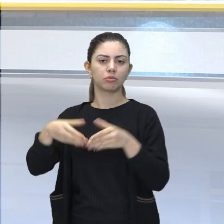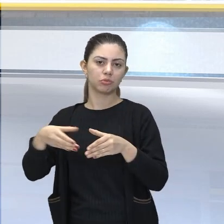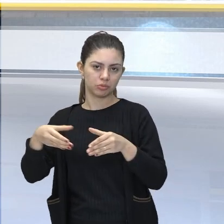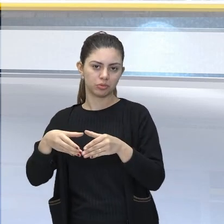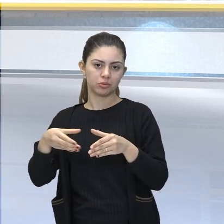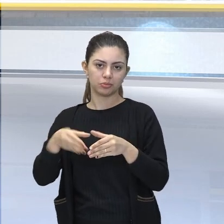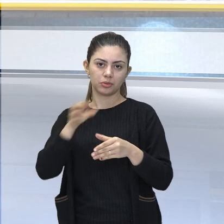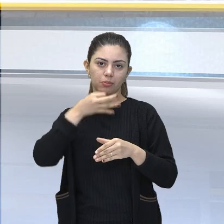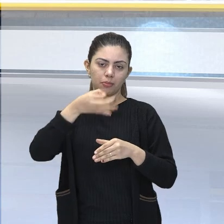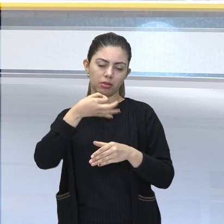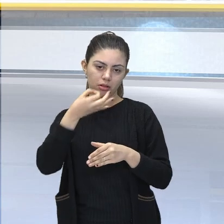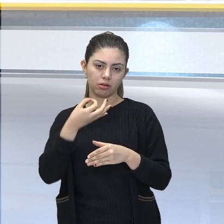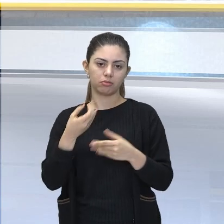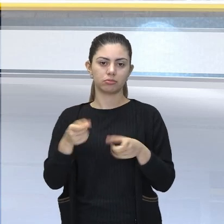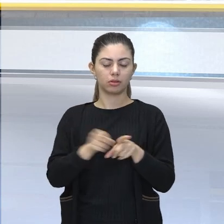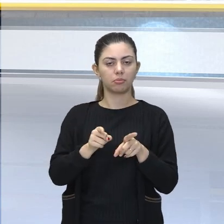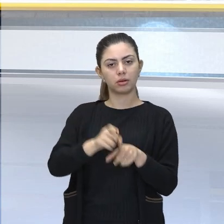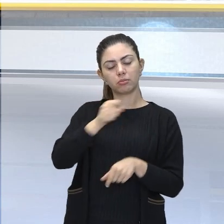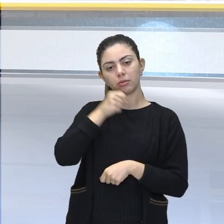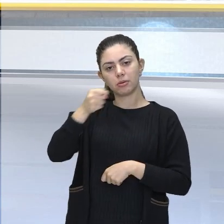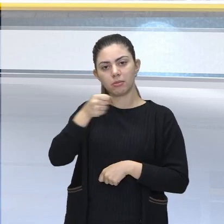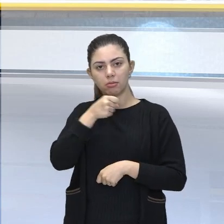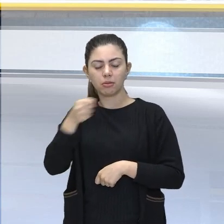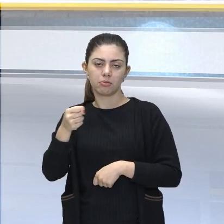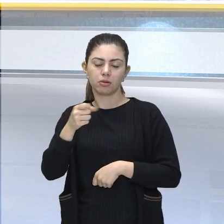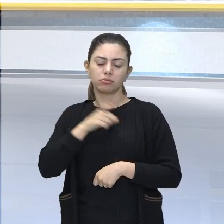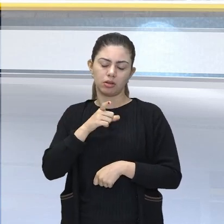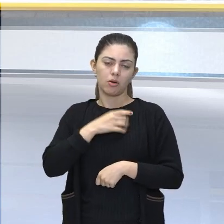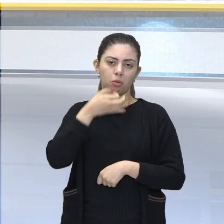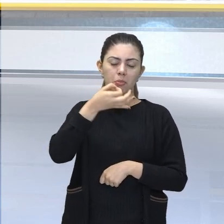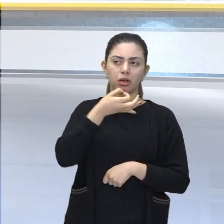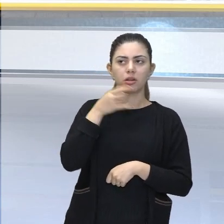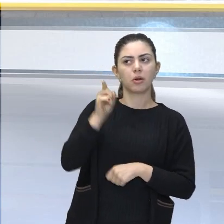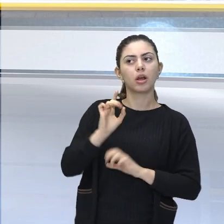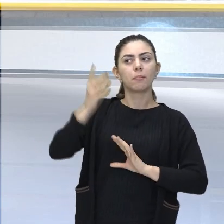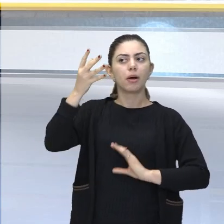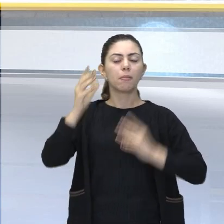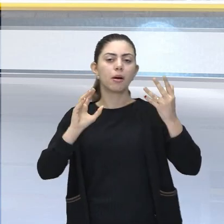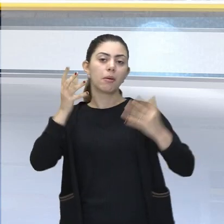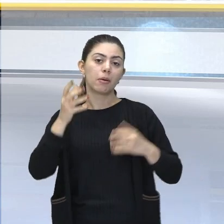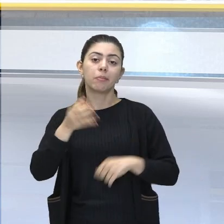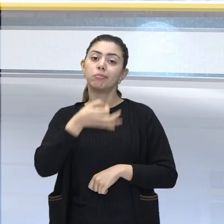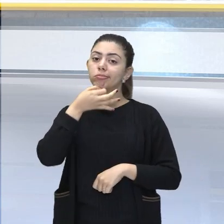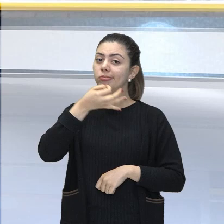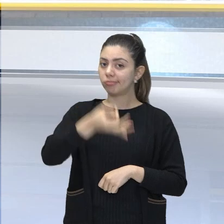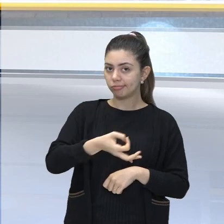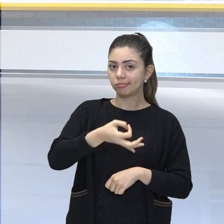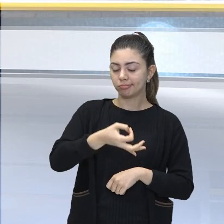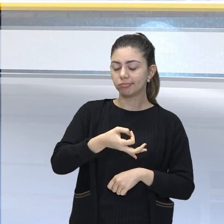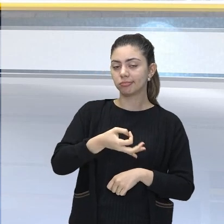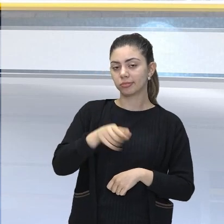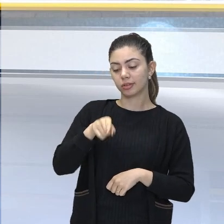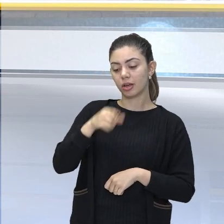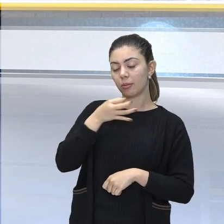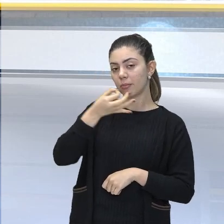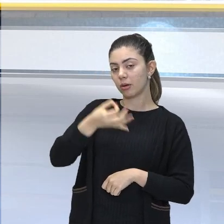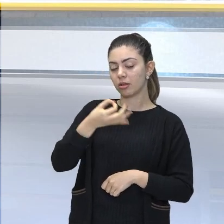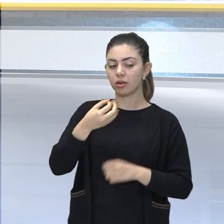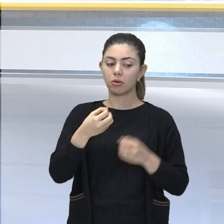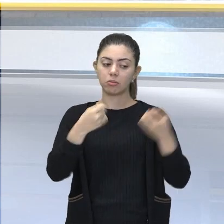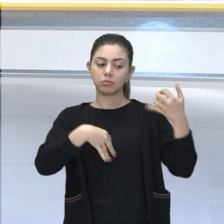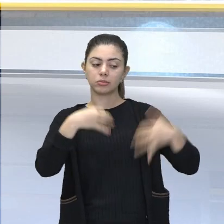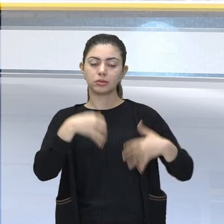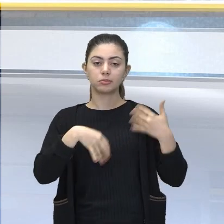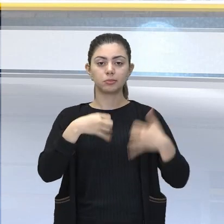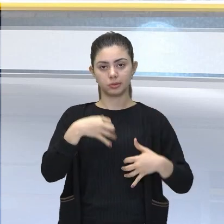O jornal, eles comentam e dão opinião a respeito de tal fato, de tal acontecimento, né? Se posicionam em relação a tal